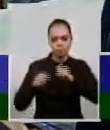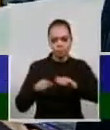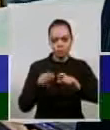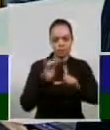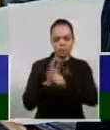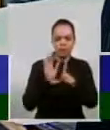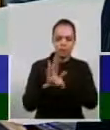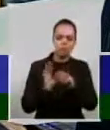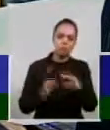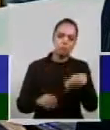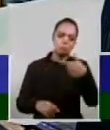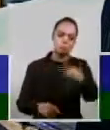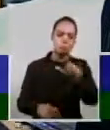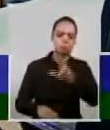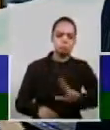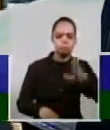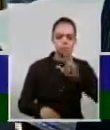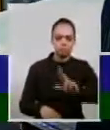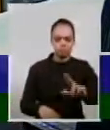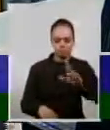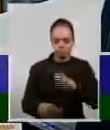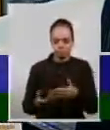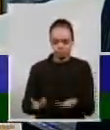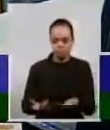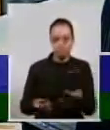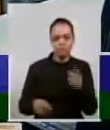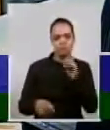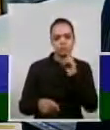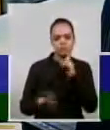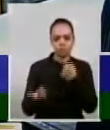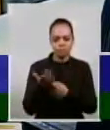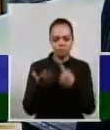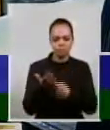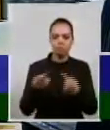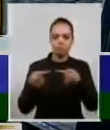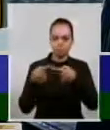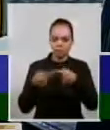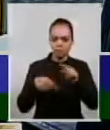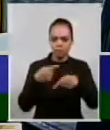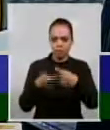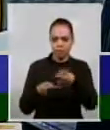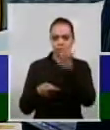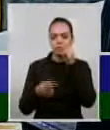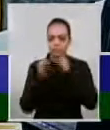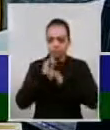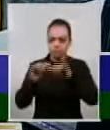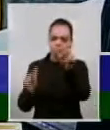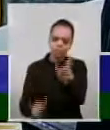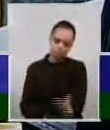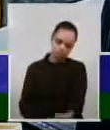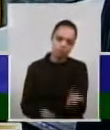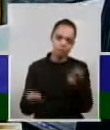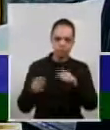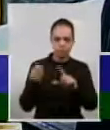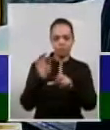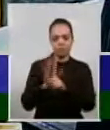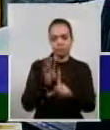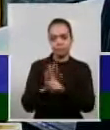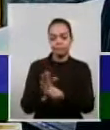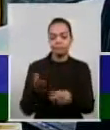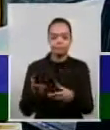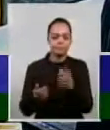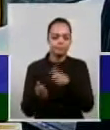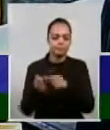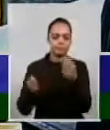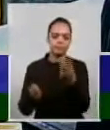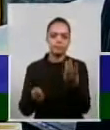da Câmara Municipal de Uberlândia, ou fora dele, em data a ser marcada pelo homenageado, após receber comunicação do Poder Legislativo.